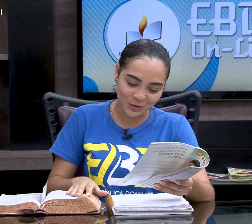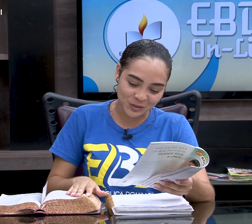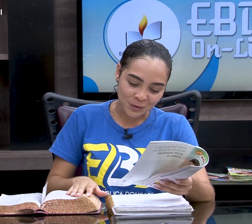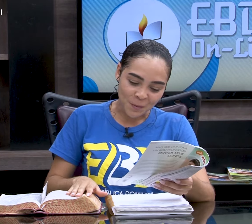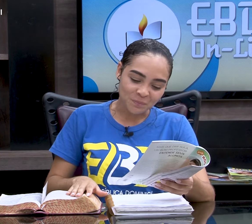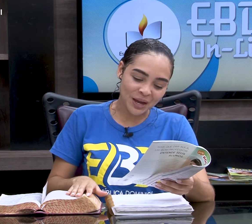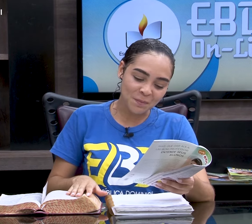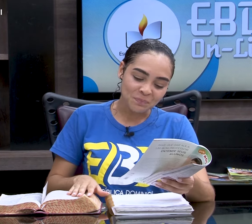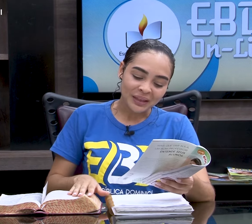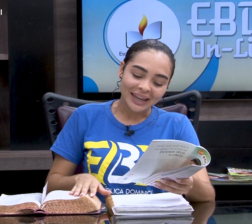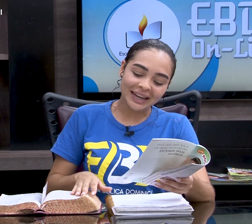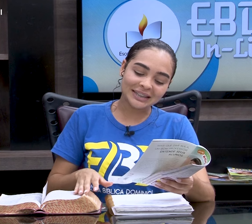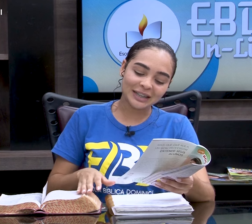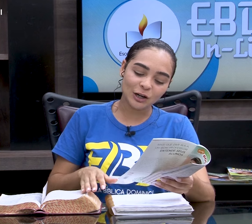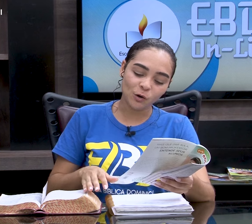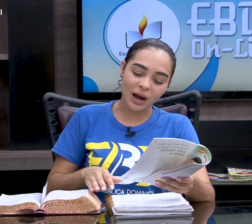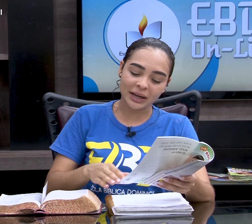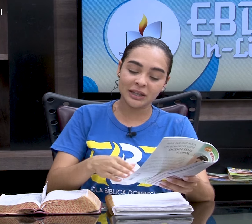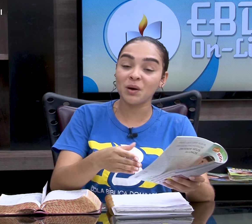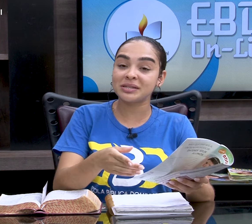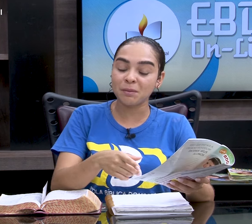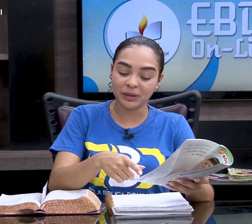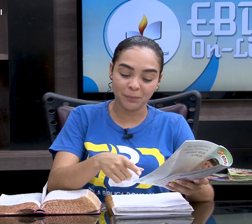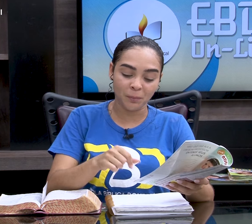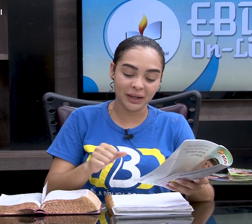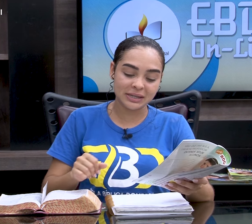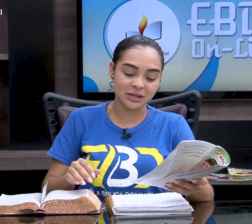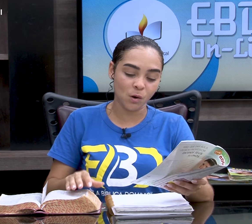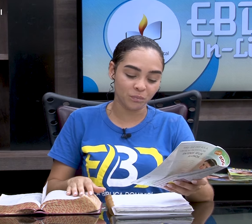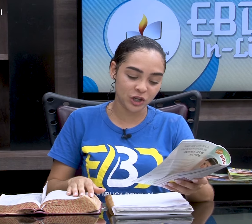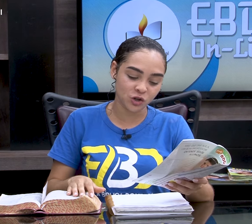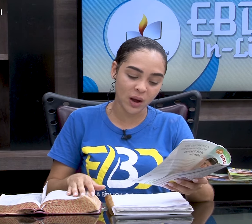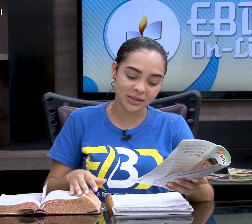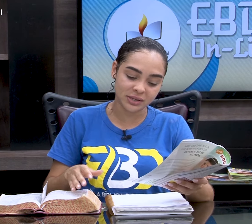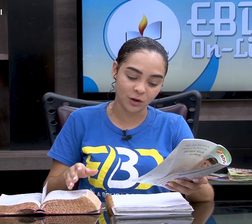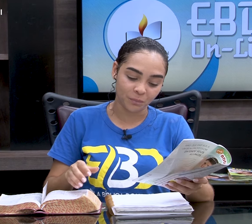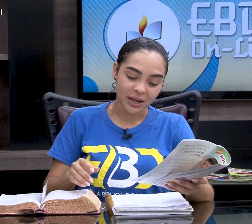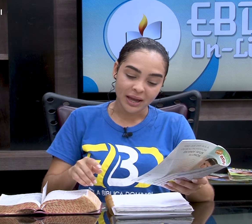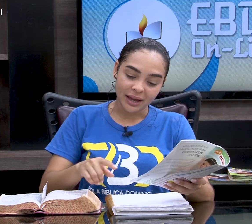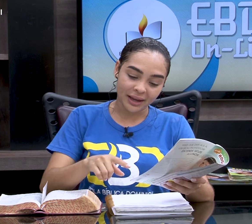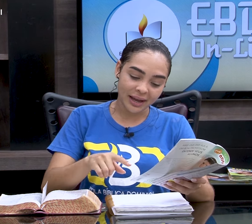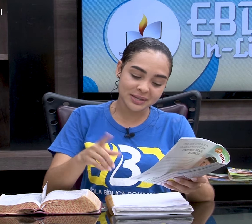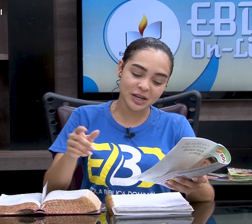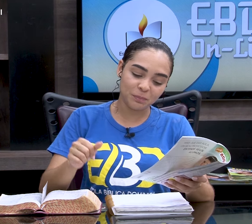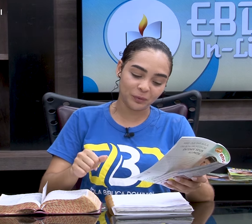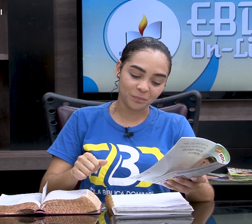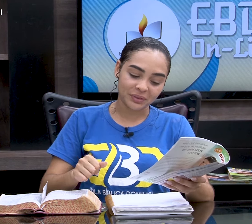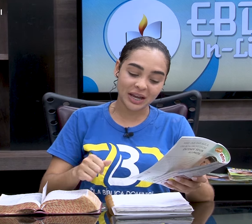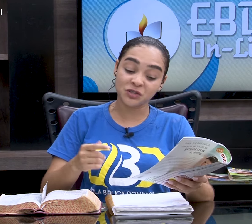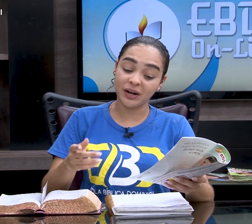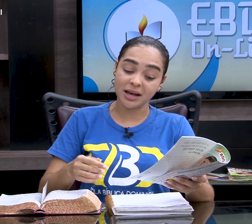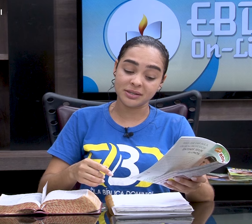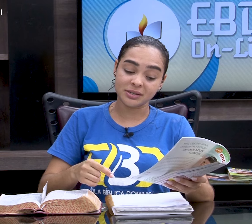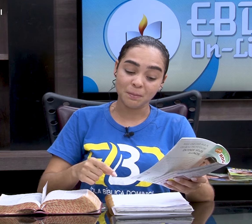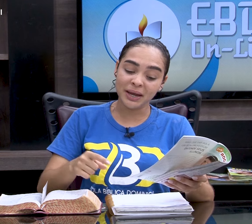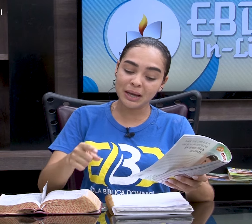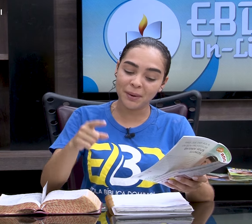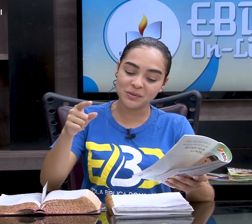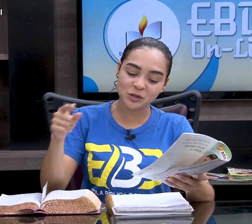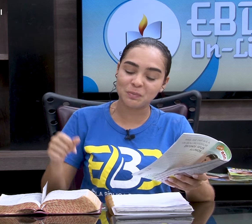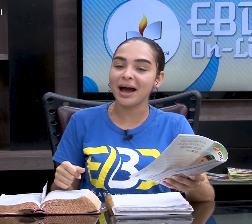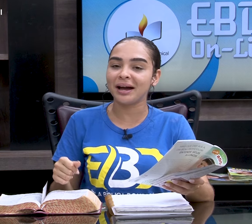tentações né Então aqui tem um exemplo que a própria lição deixou é assim ó eh exemplo nas frases